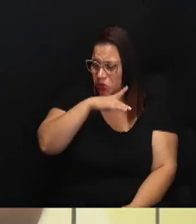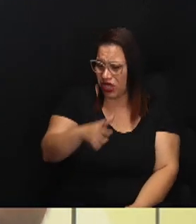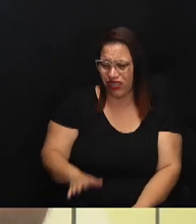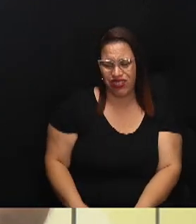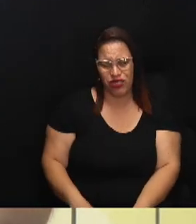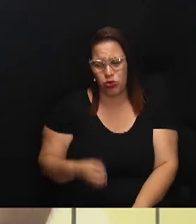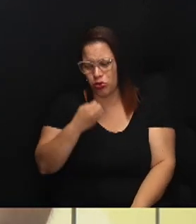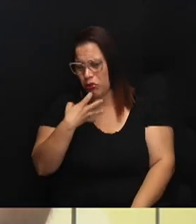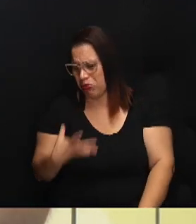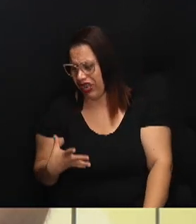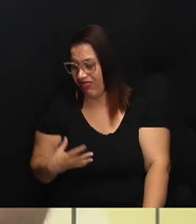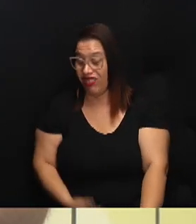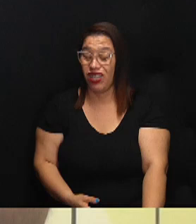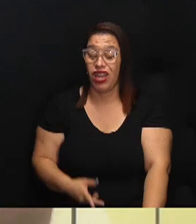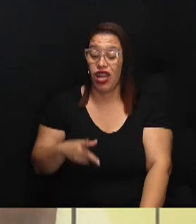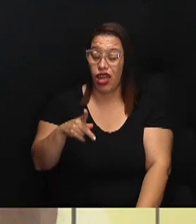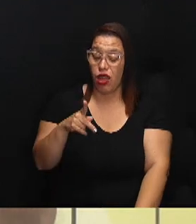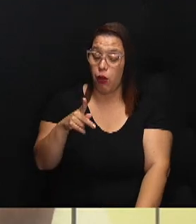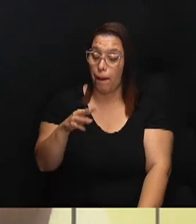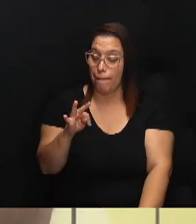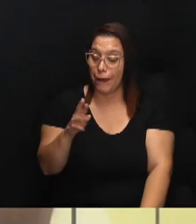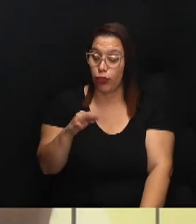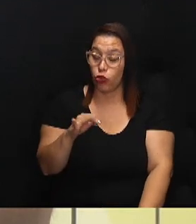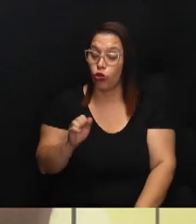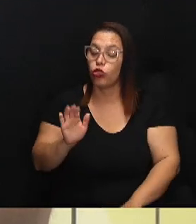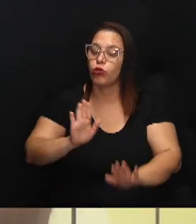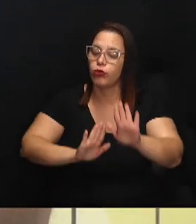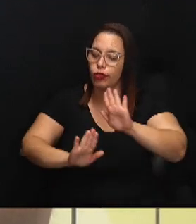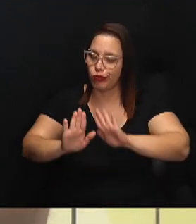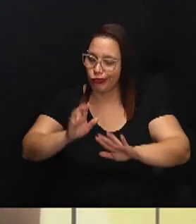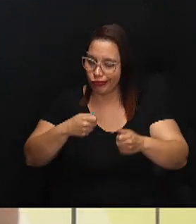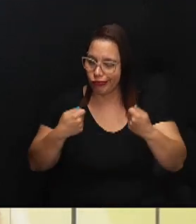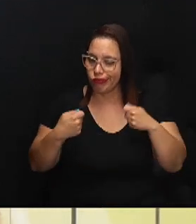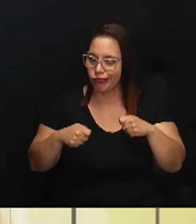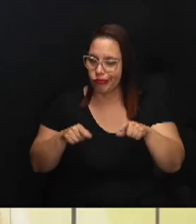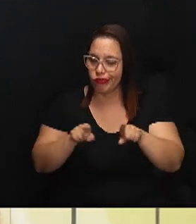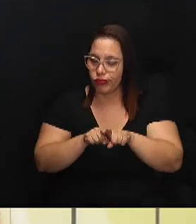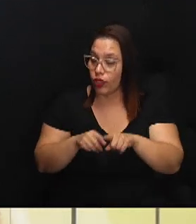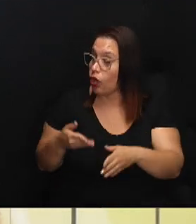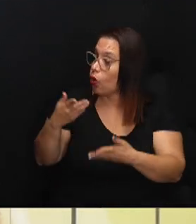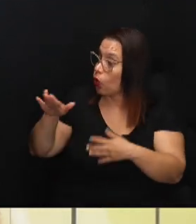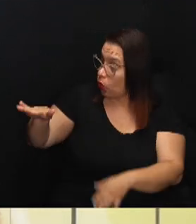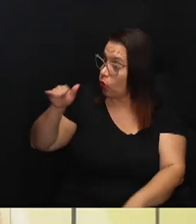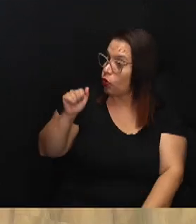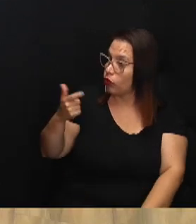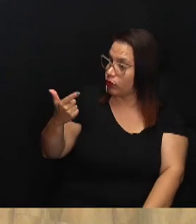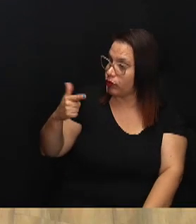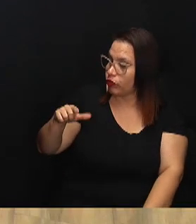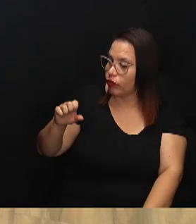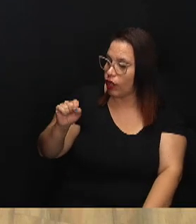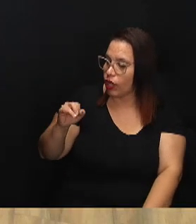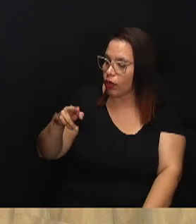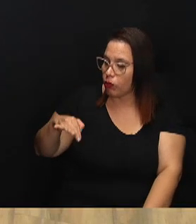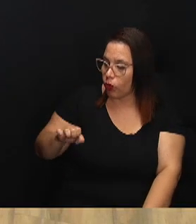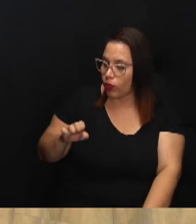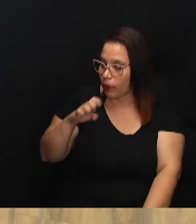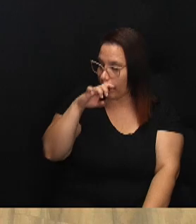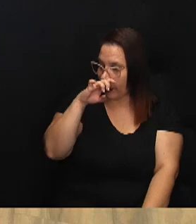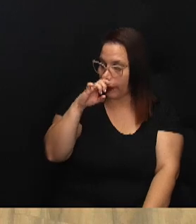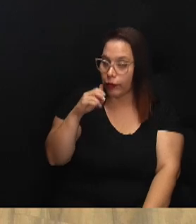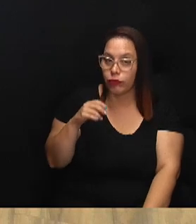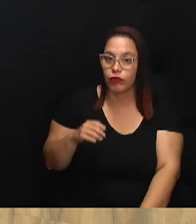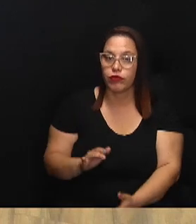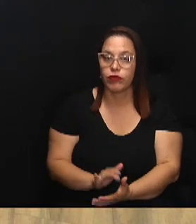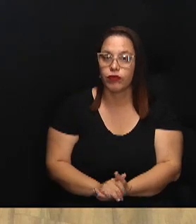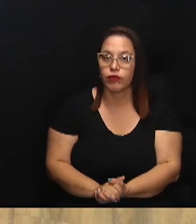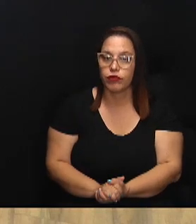de alguma coisa patológica, né, de que aquela pessoa precisa de cuidados também. Tá? Sim. Agora eu vou acionar novamente a Simone. Vamos ver se a